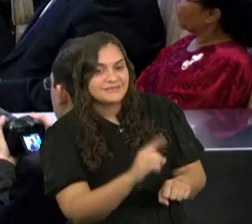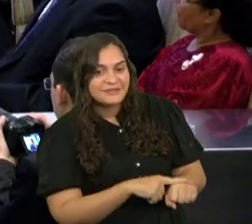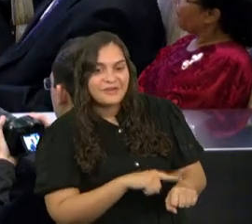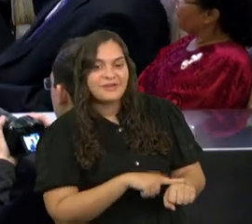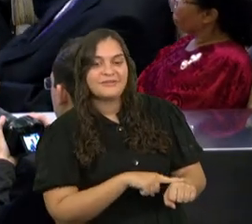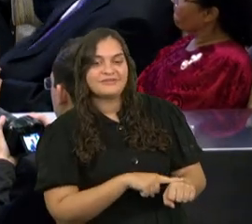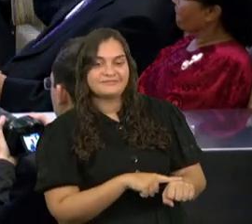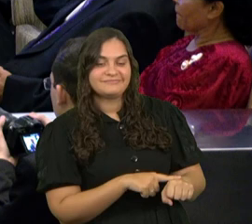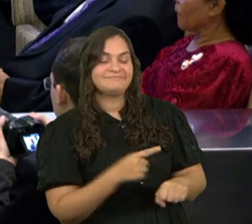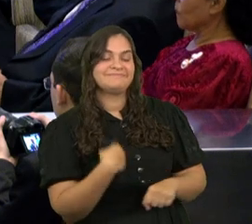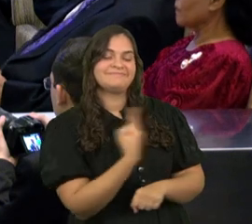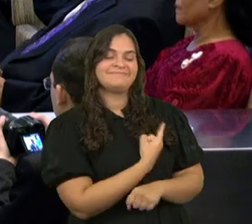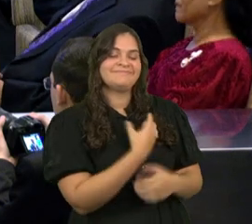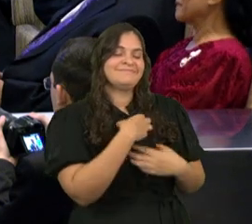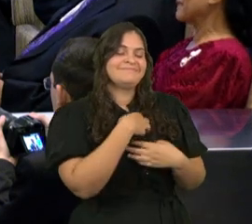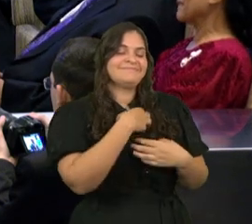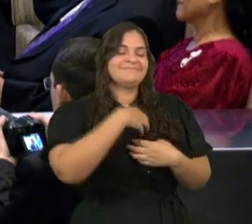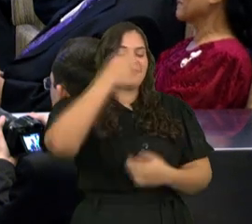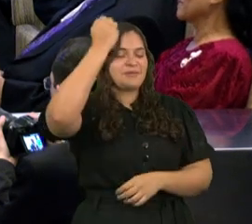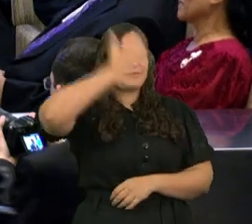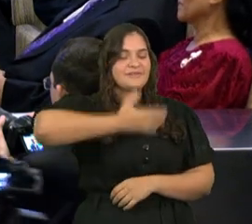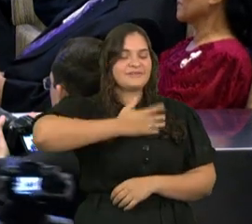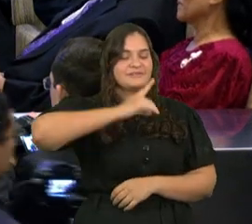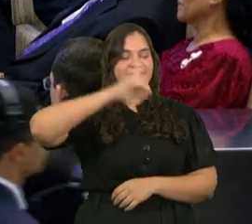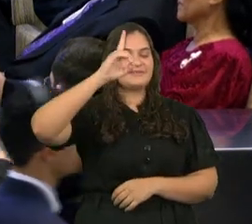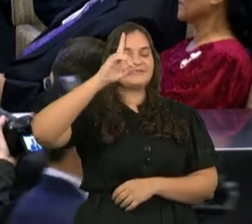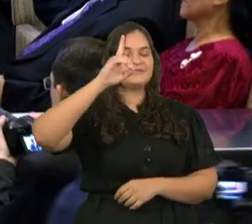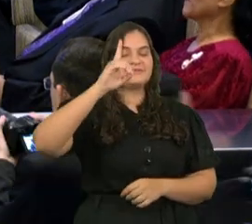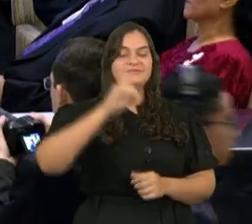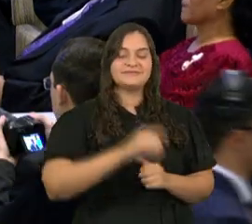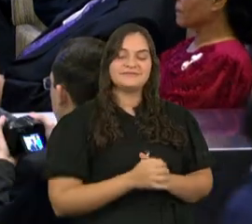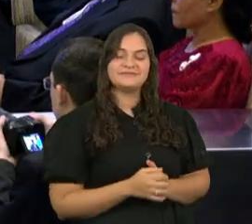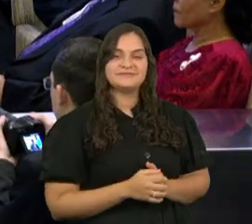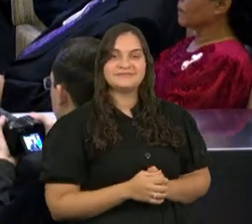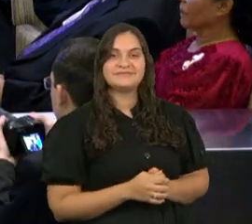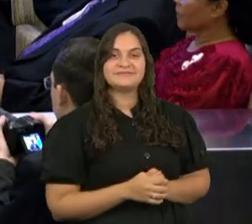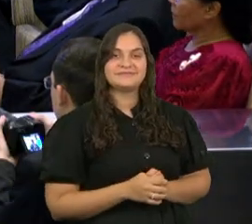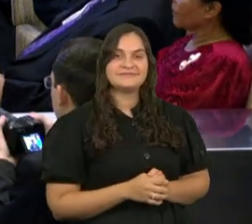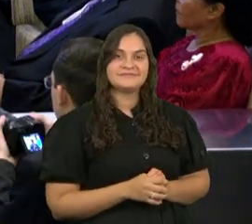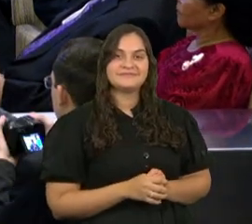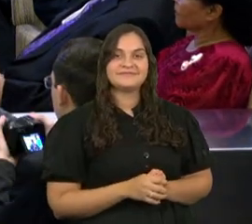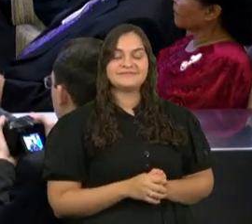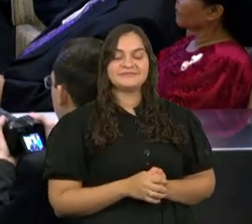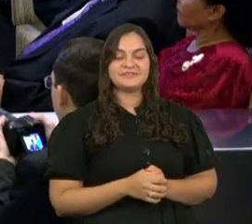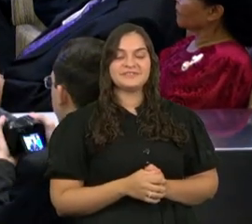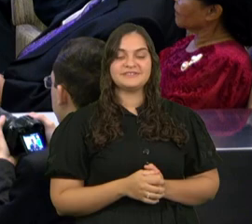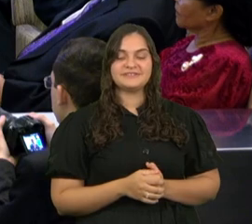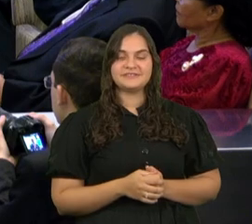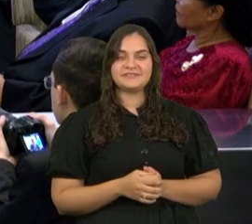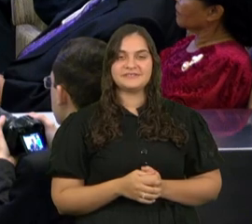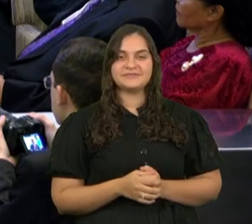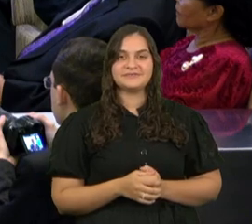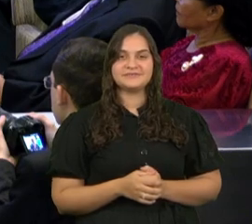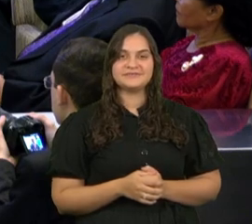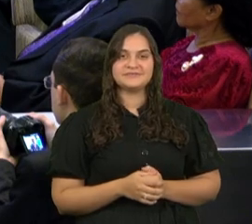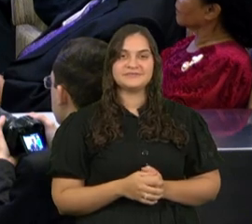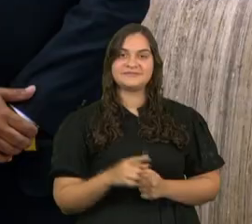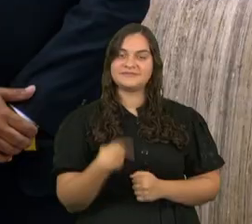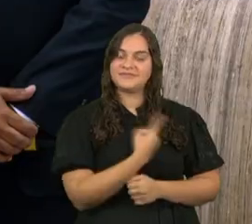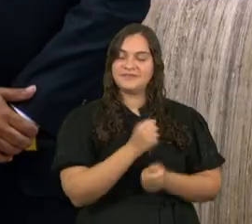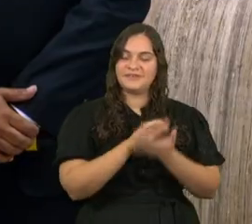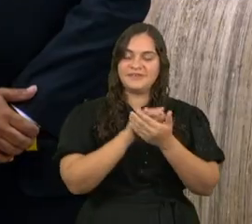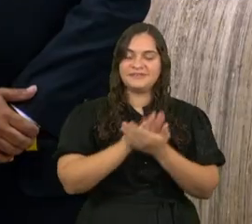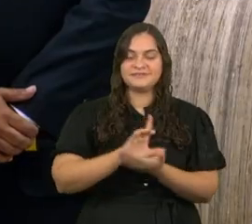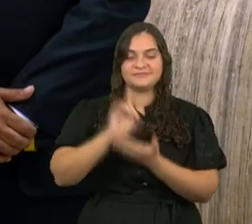terminamos sentindo a presença de Deus muito forte entre nós. Nós louvamos a Deus por esse momento. E todos os